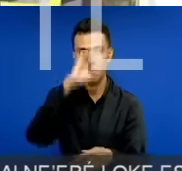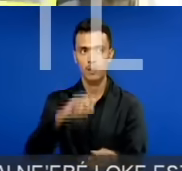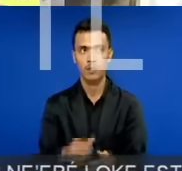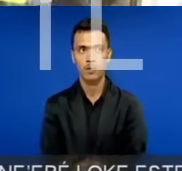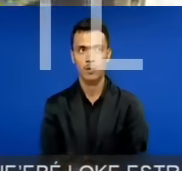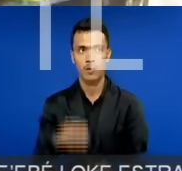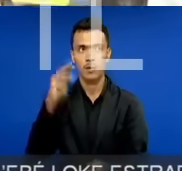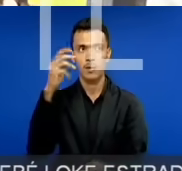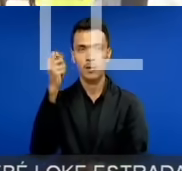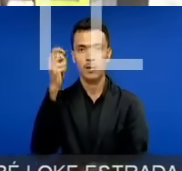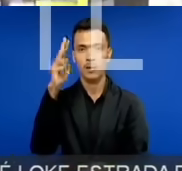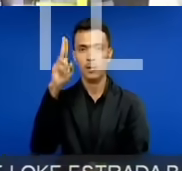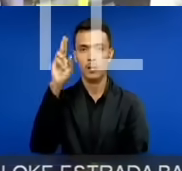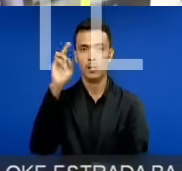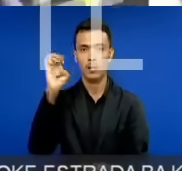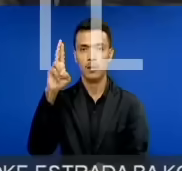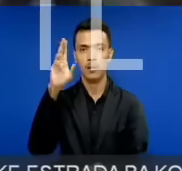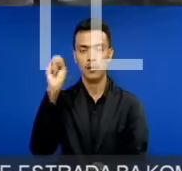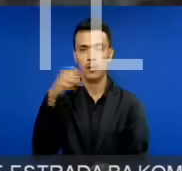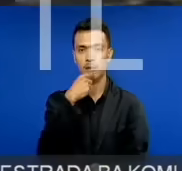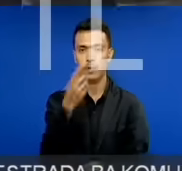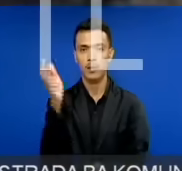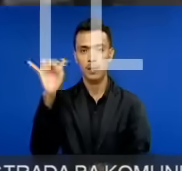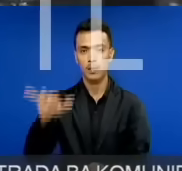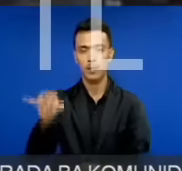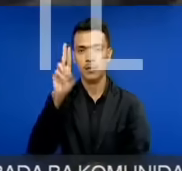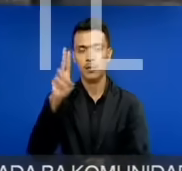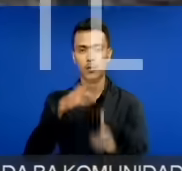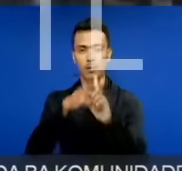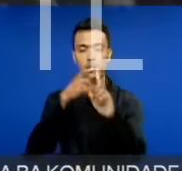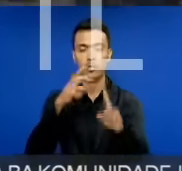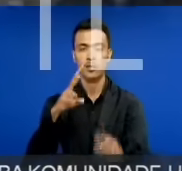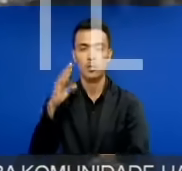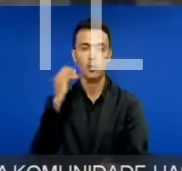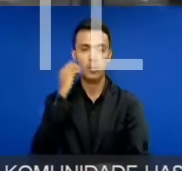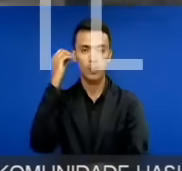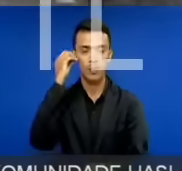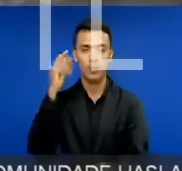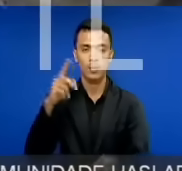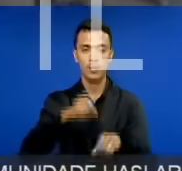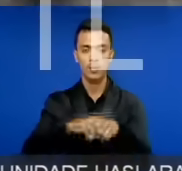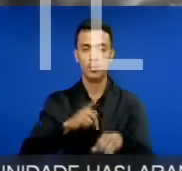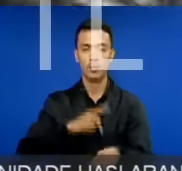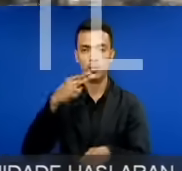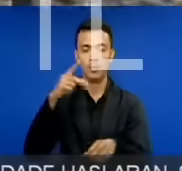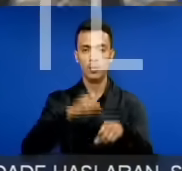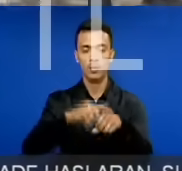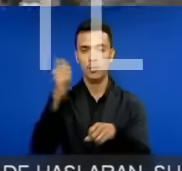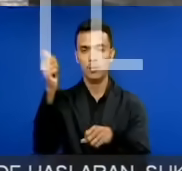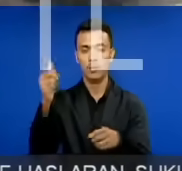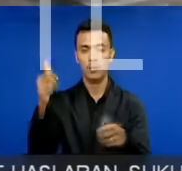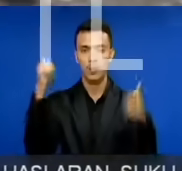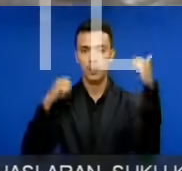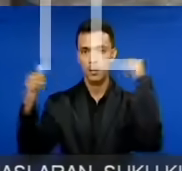Sassing Mateus da Costa Haktuir. Sira na ingruan sai husi uma kuluhun iha oras tuku sanulukalan. Hodi bahalau atividade meti